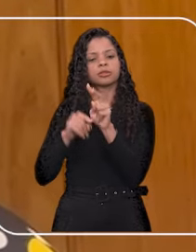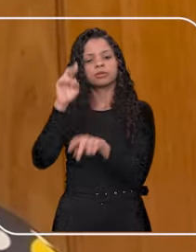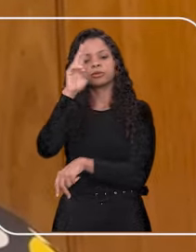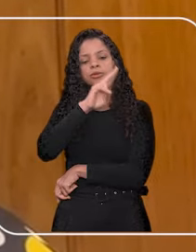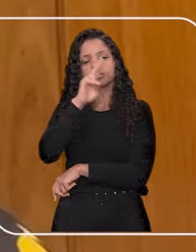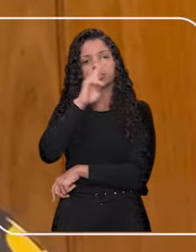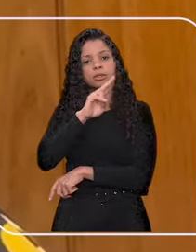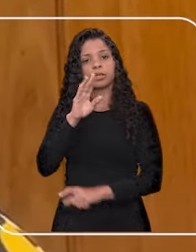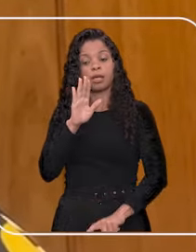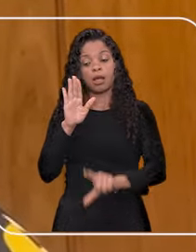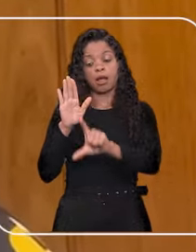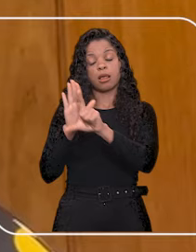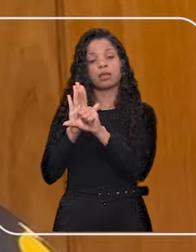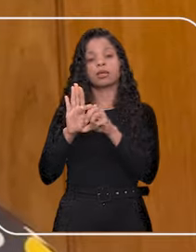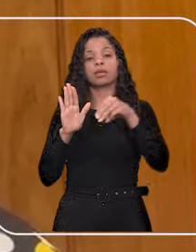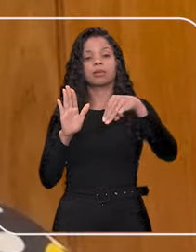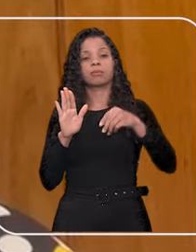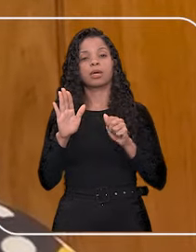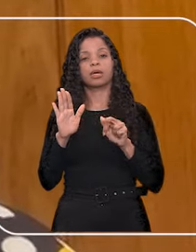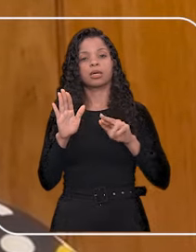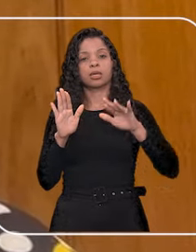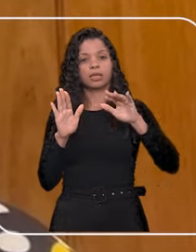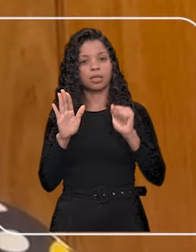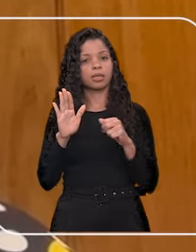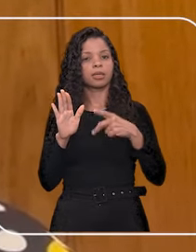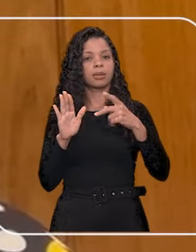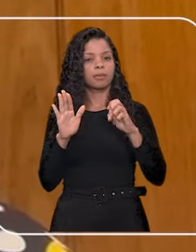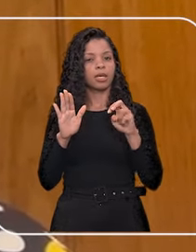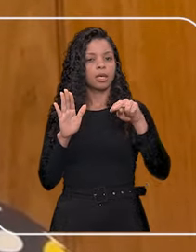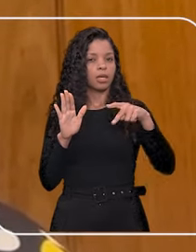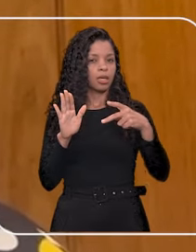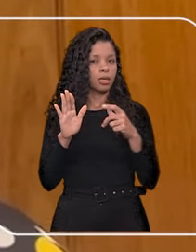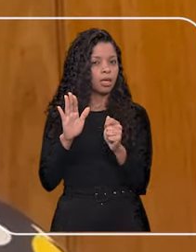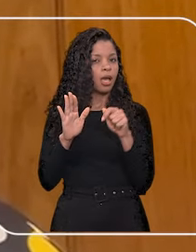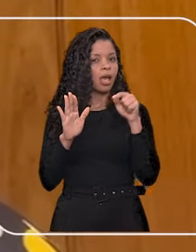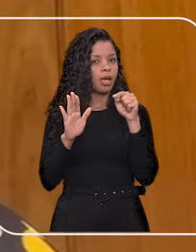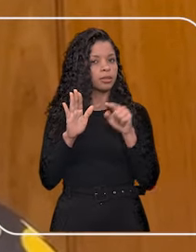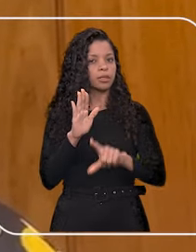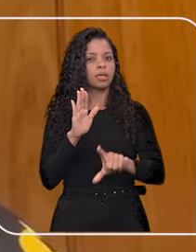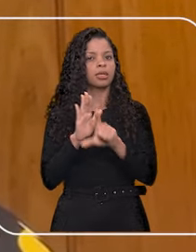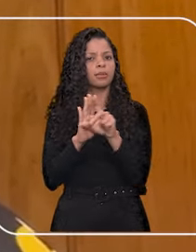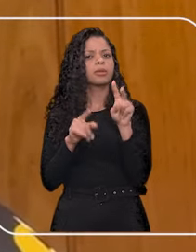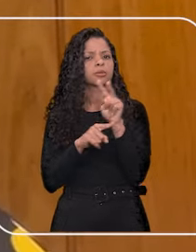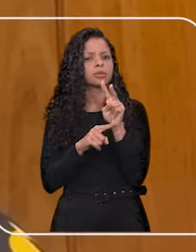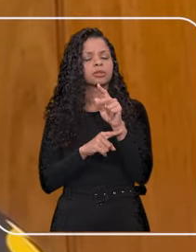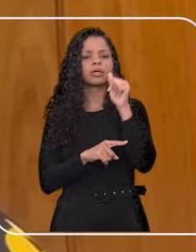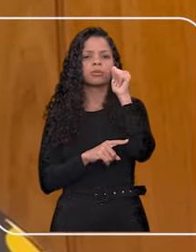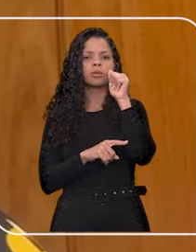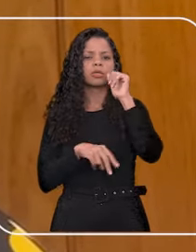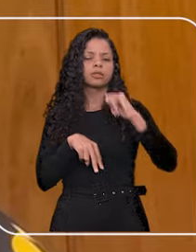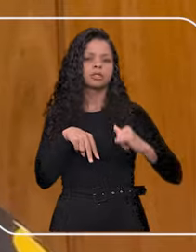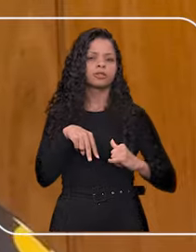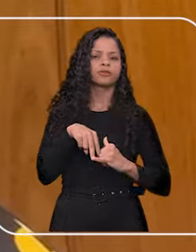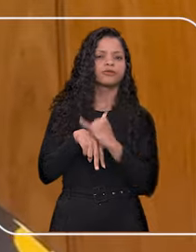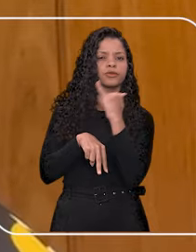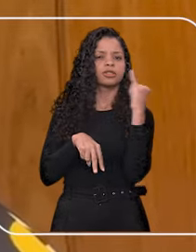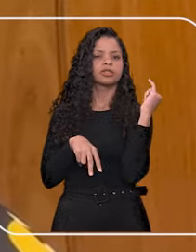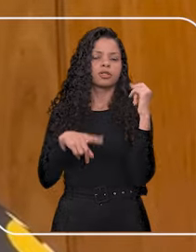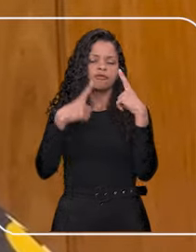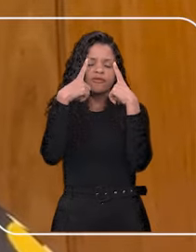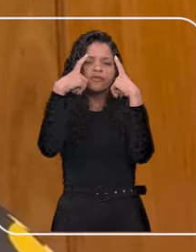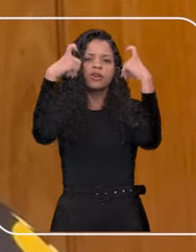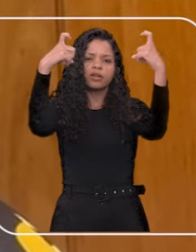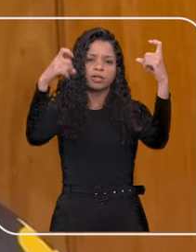da Penha que foi uma lei criada em 2006 para proteger Mulheres vítimas de violência doméstica e familiar essas